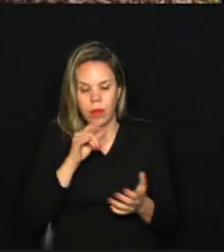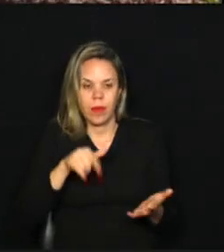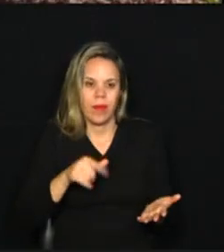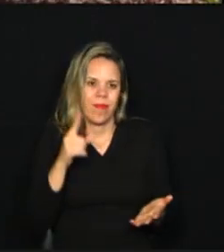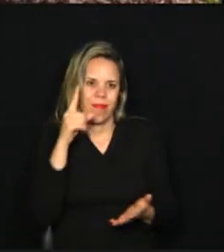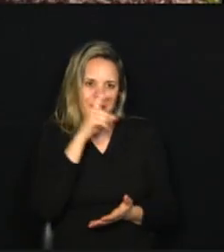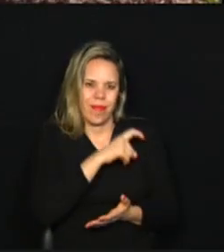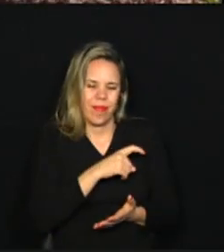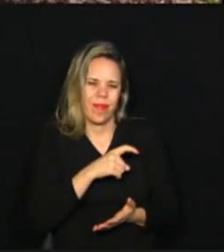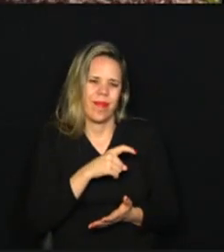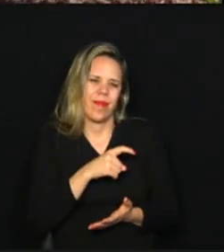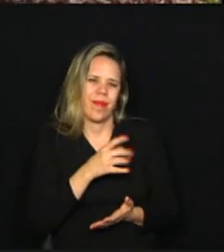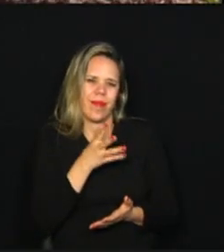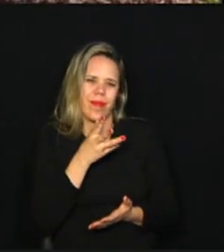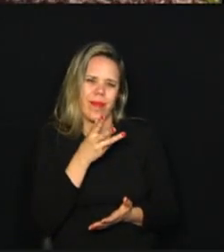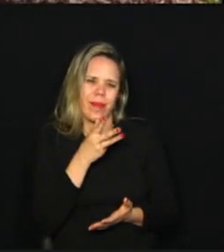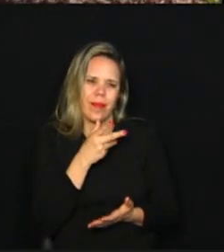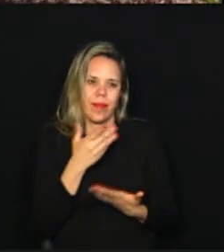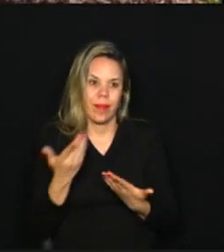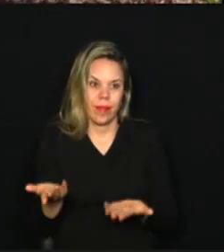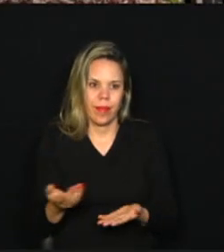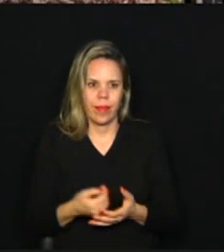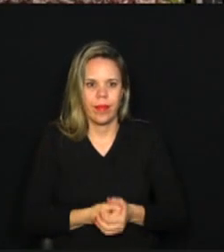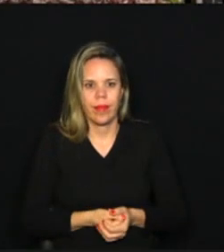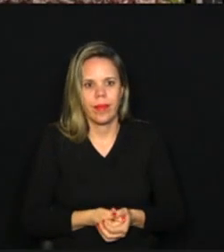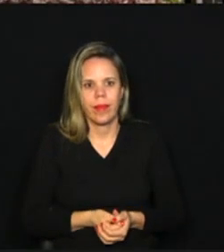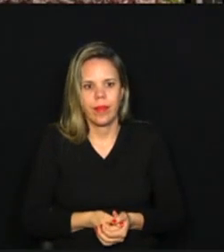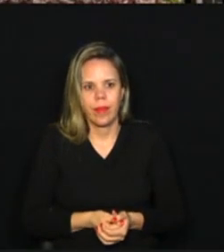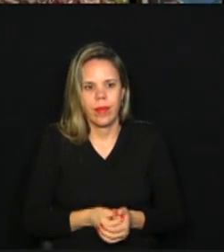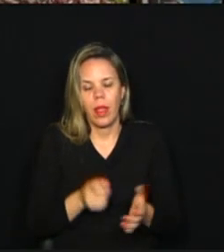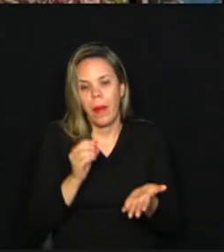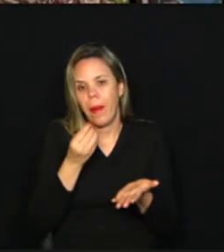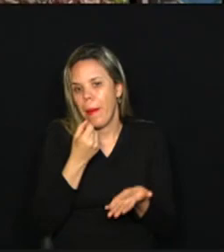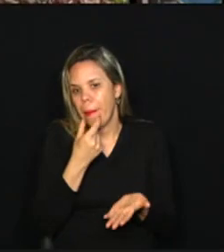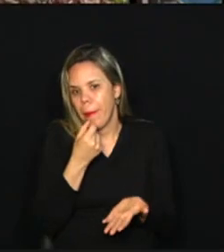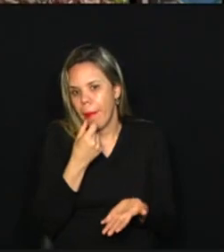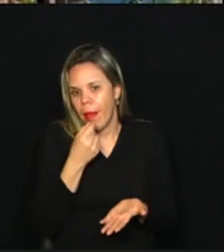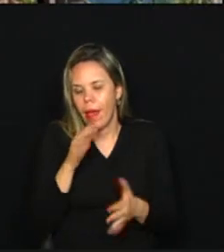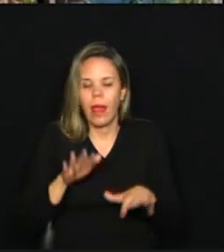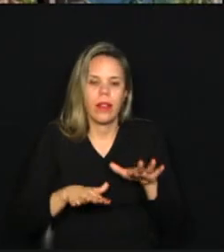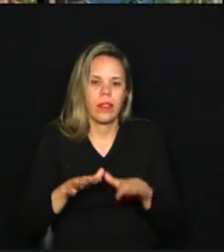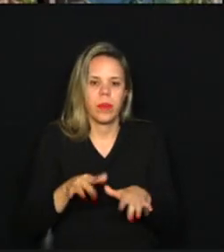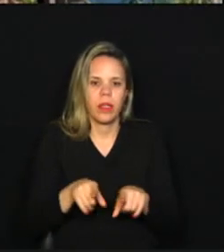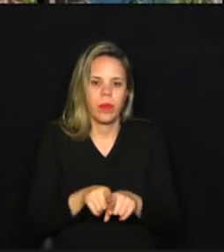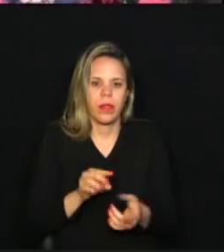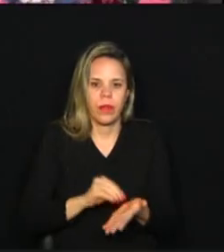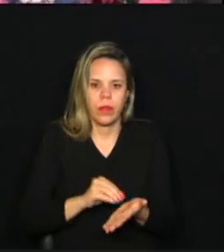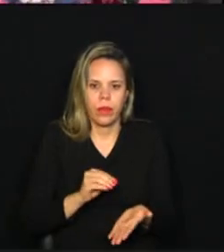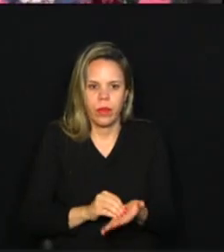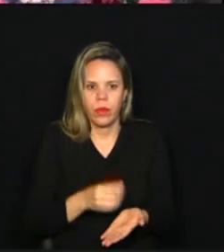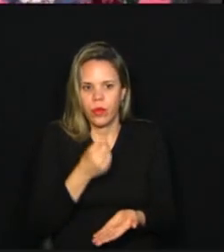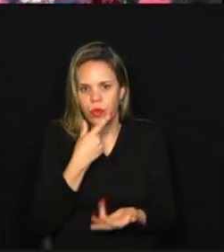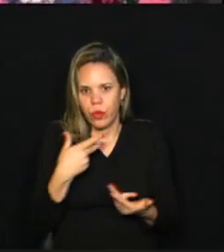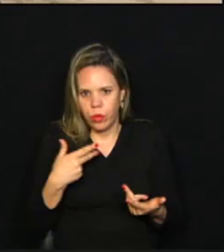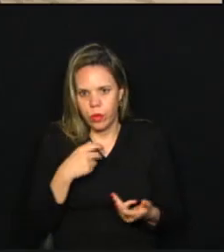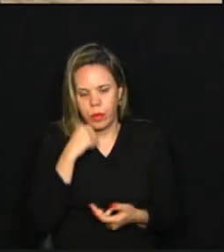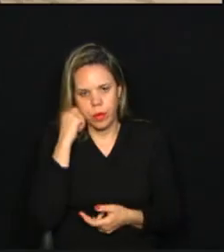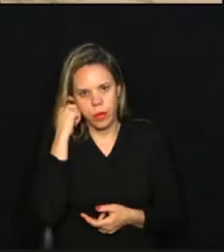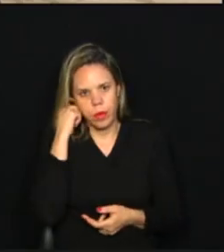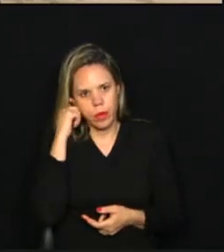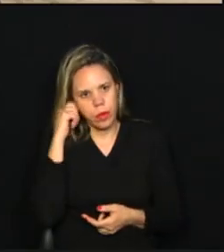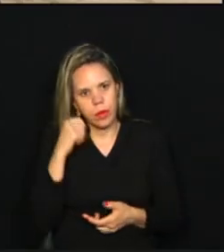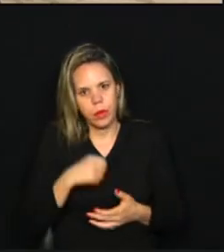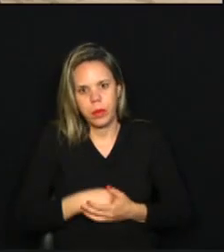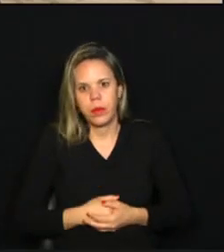muito longe, né, e a questão de medicação. Então, às vezes, a questão acesso a analgésico, por exemplo, foi uma